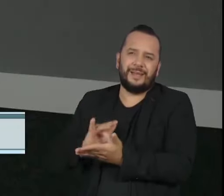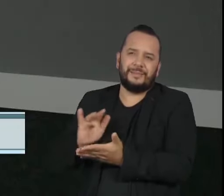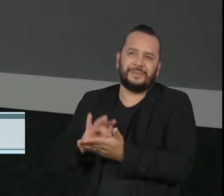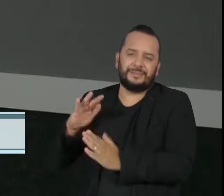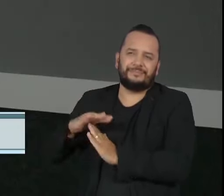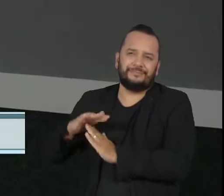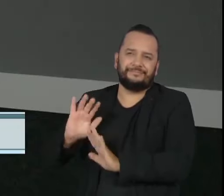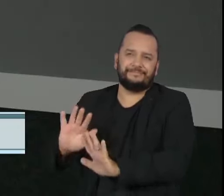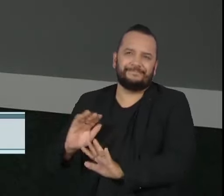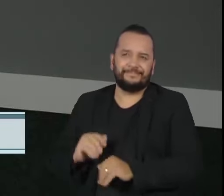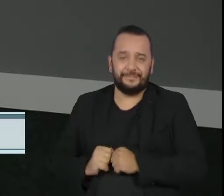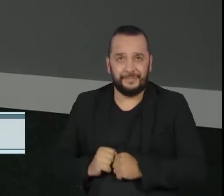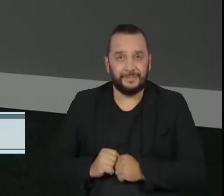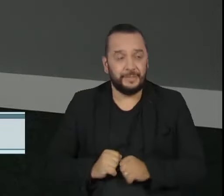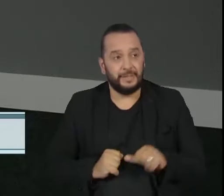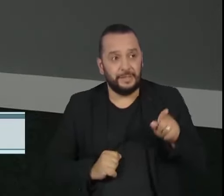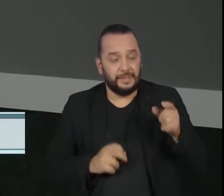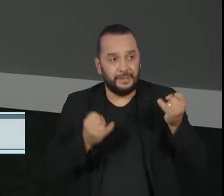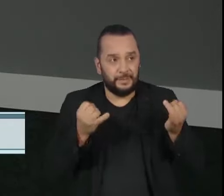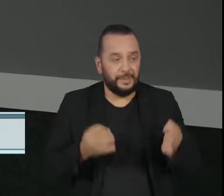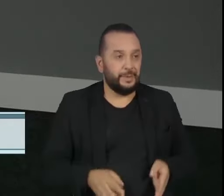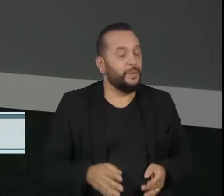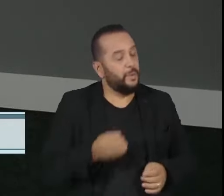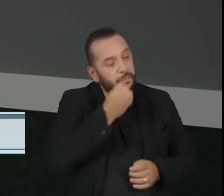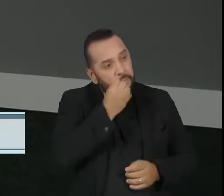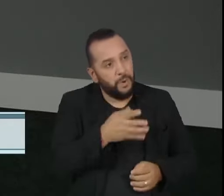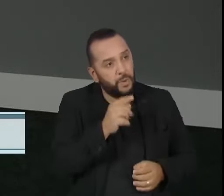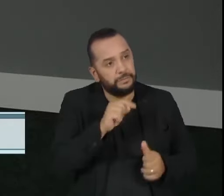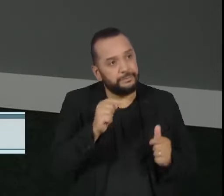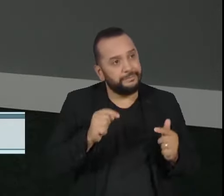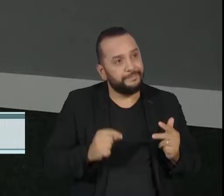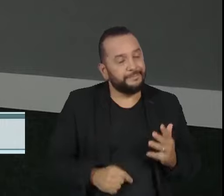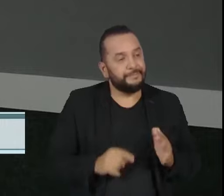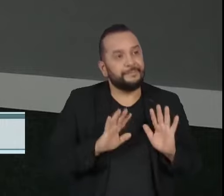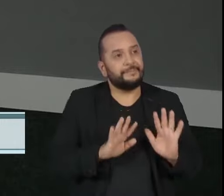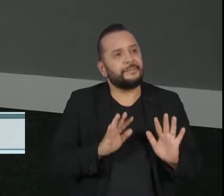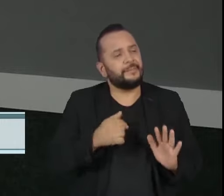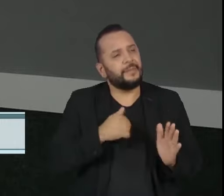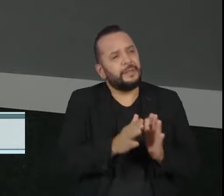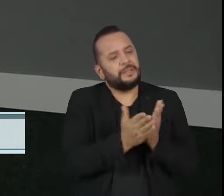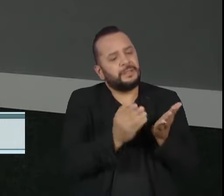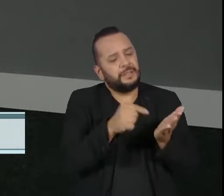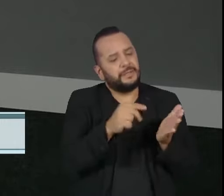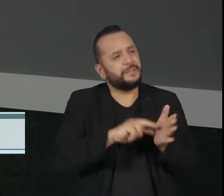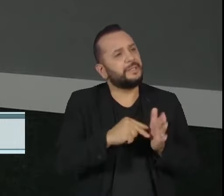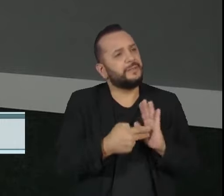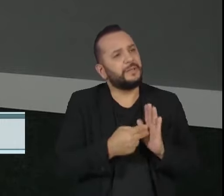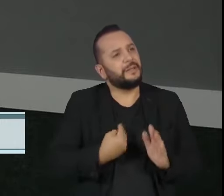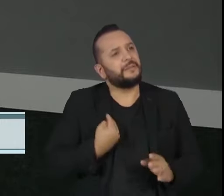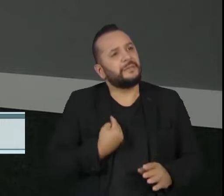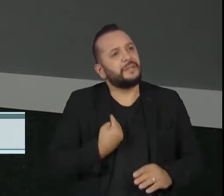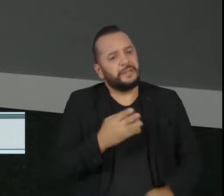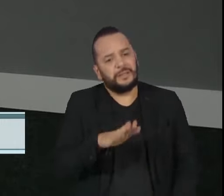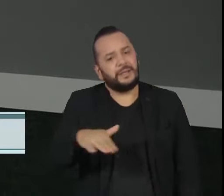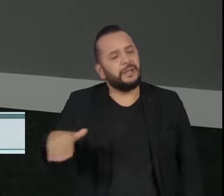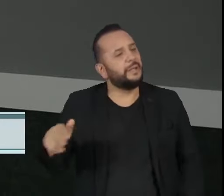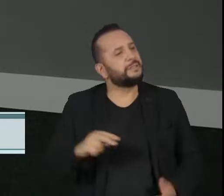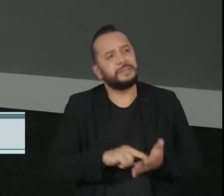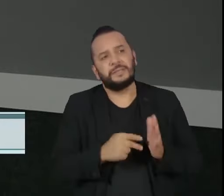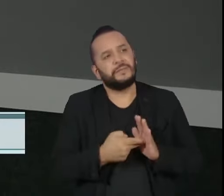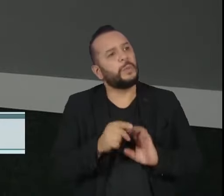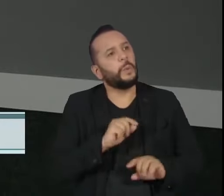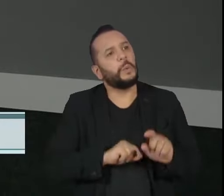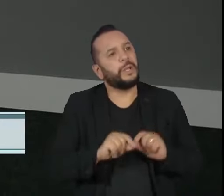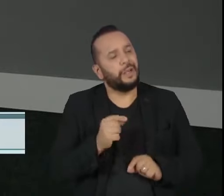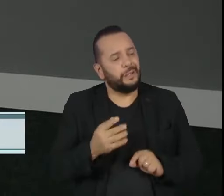criança você já trouxe alguns desses benefícios eh mas o que o livro representa na vida das crianças né n